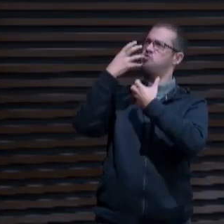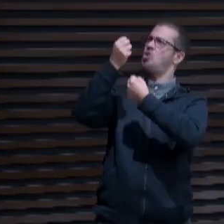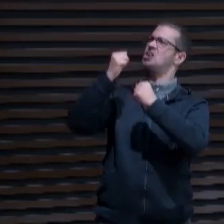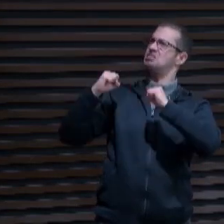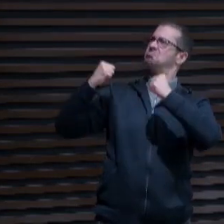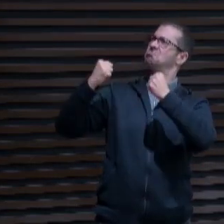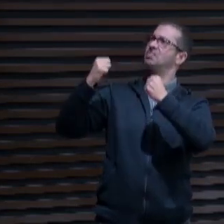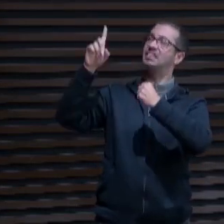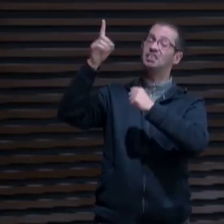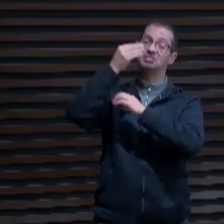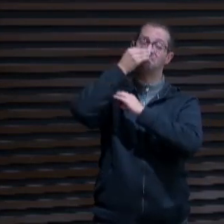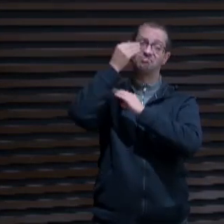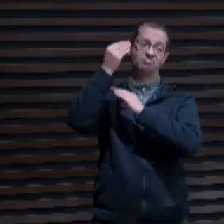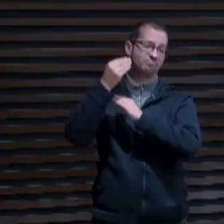Deus.